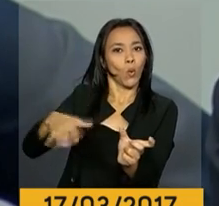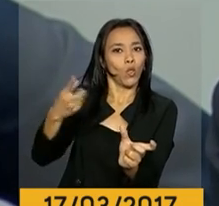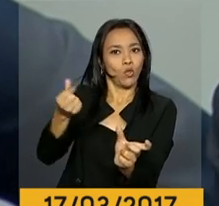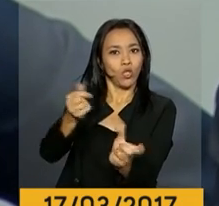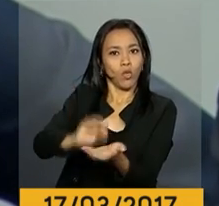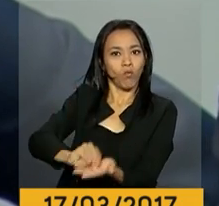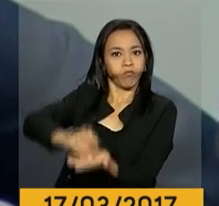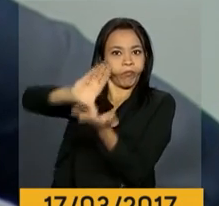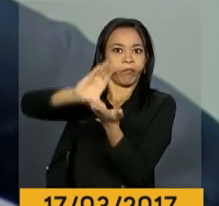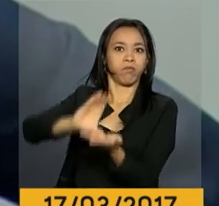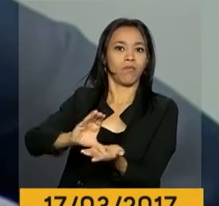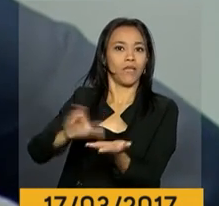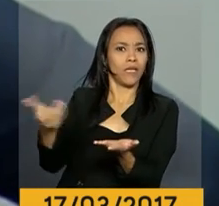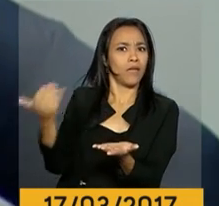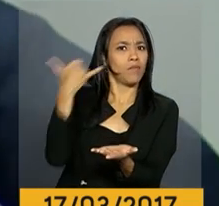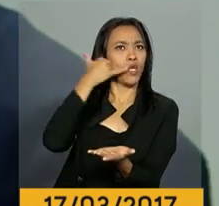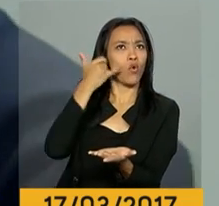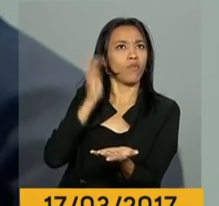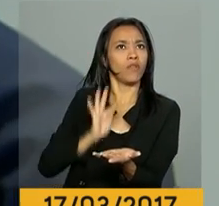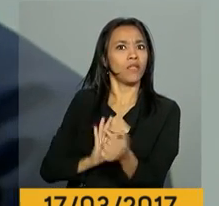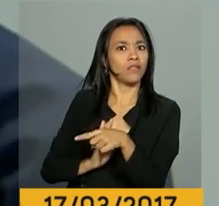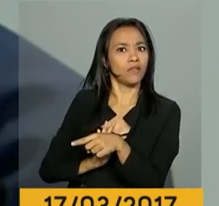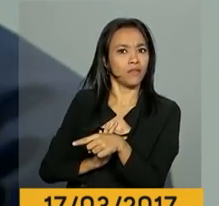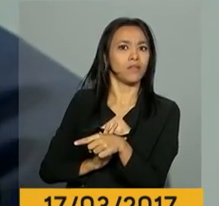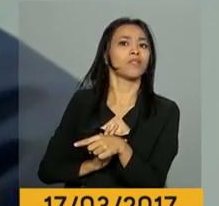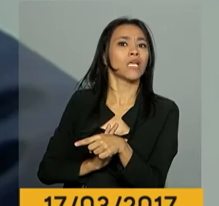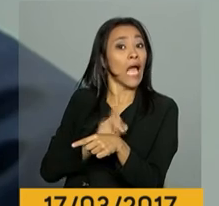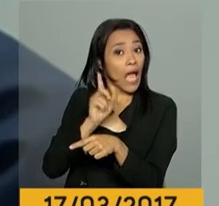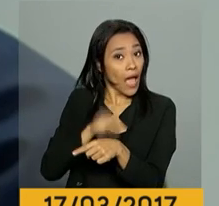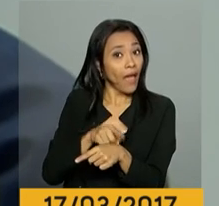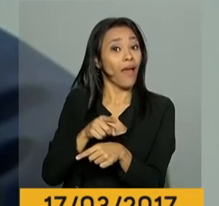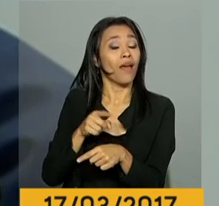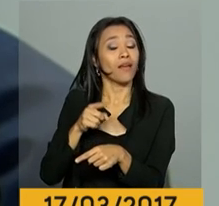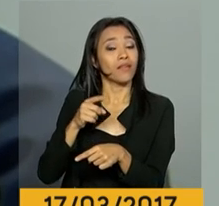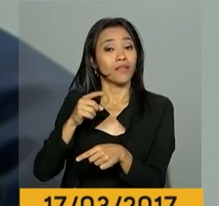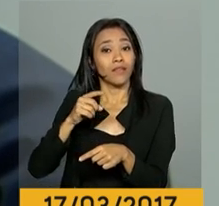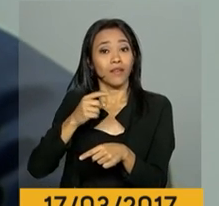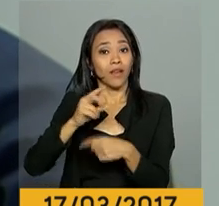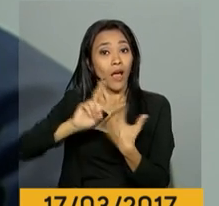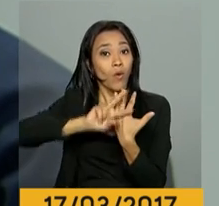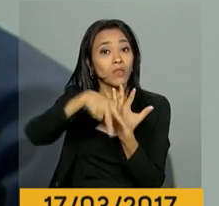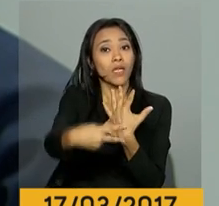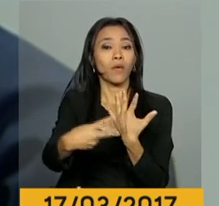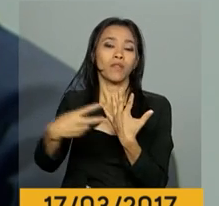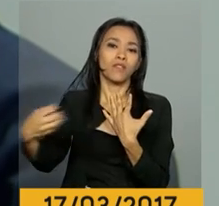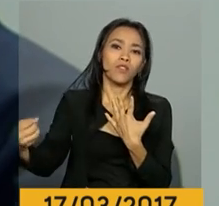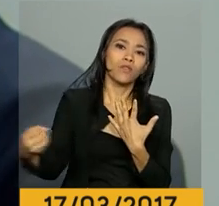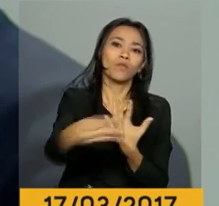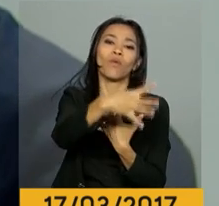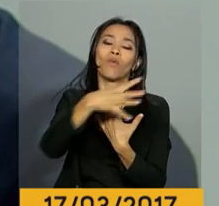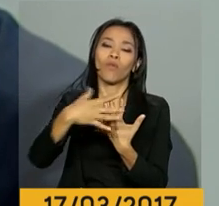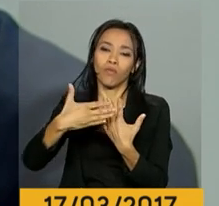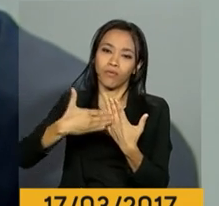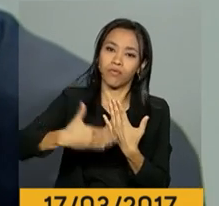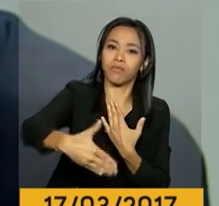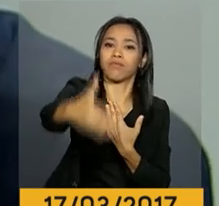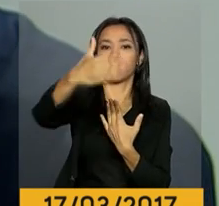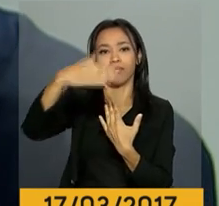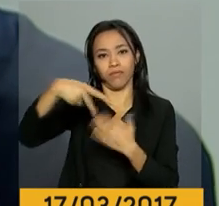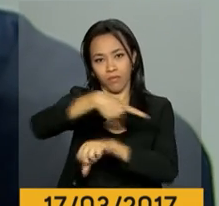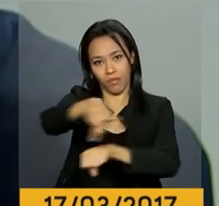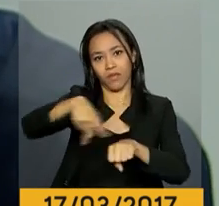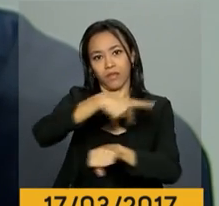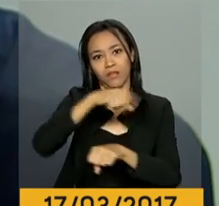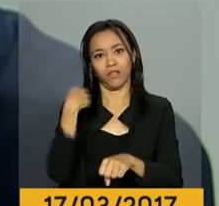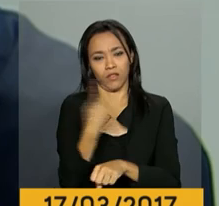ligou felicíssimo e disse: olha, isso é fruto dos novos tempos no nosso país, não é?